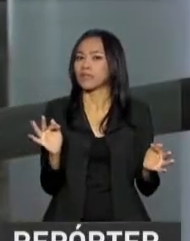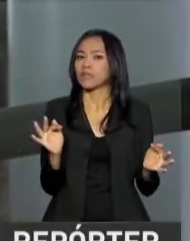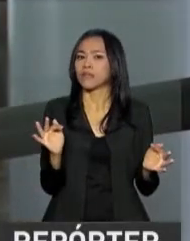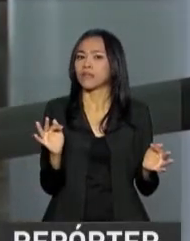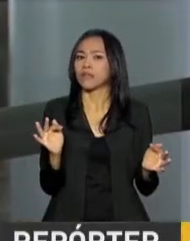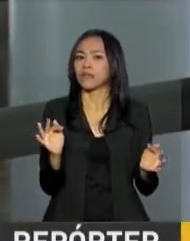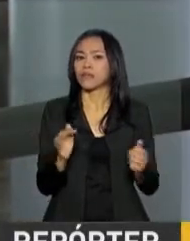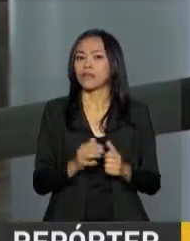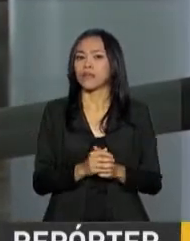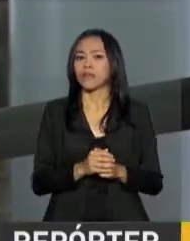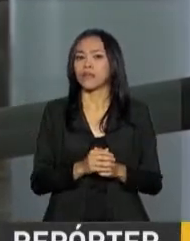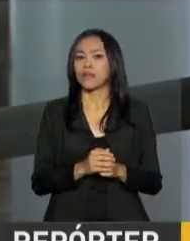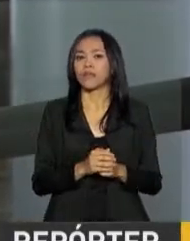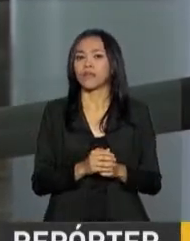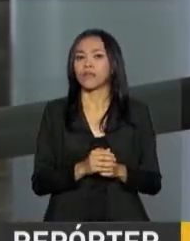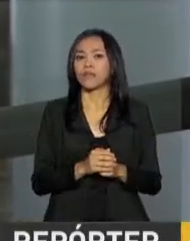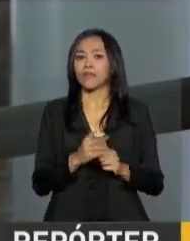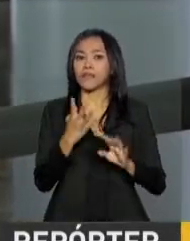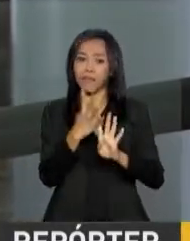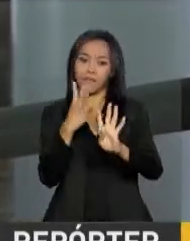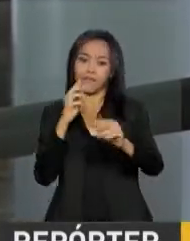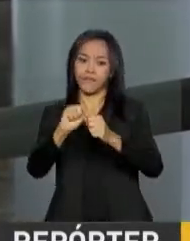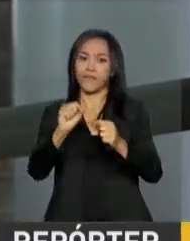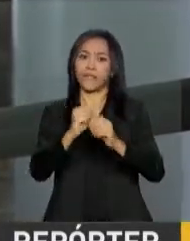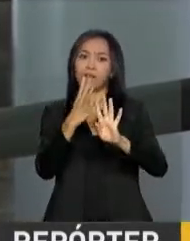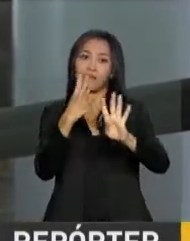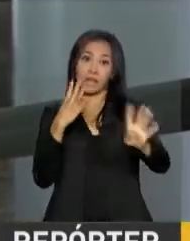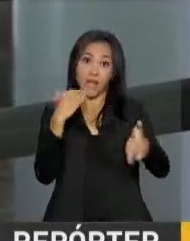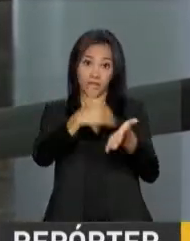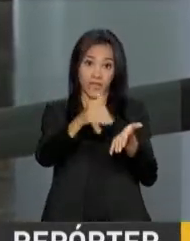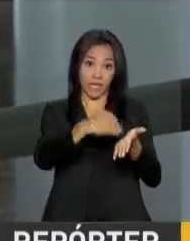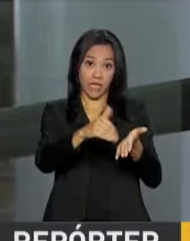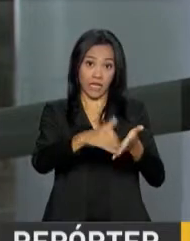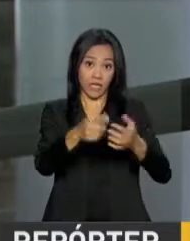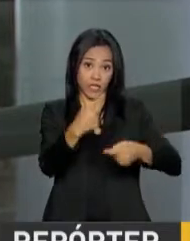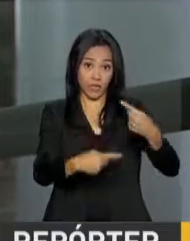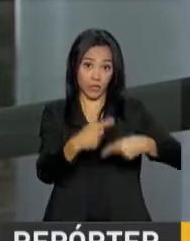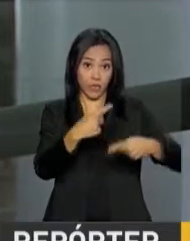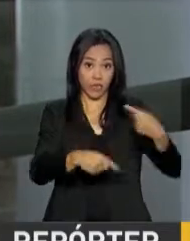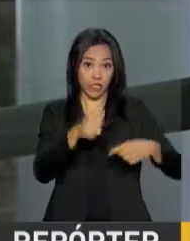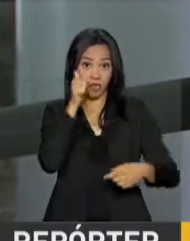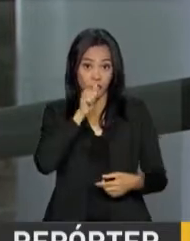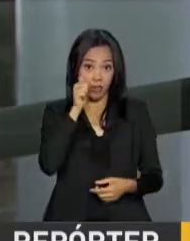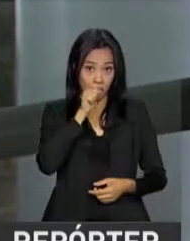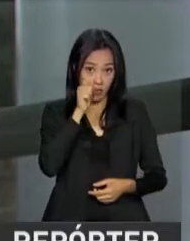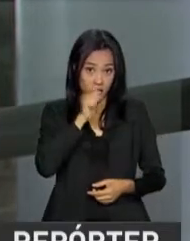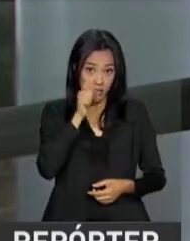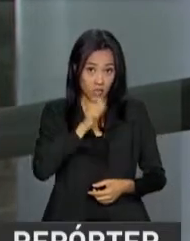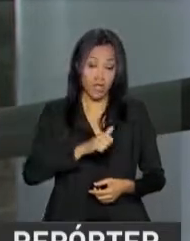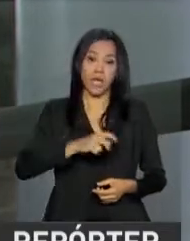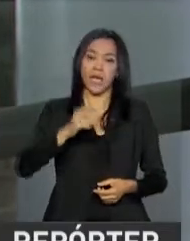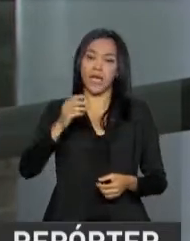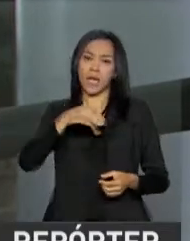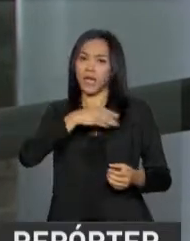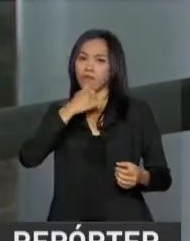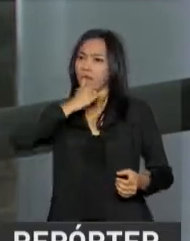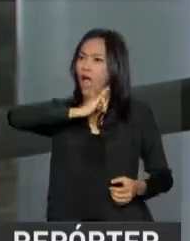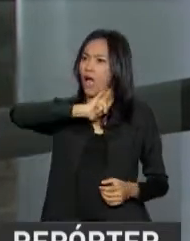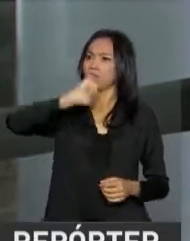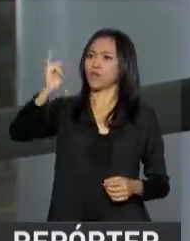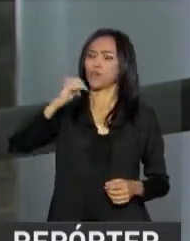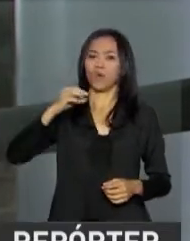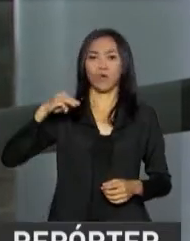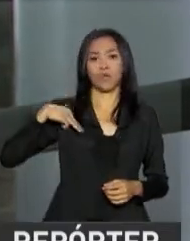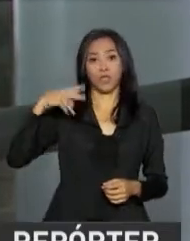é e uma de ouro a secretaria de política para as mulheres ela oficiou o ministério público para que tome as devidas